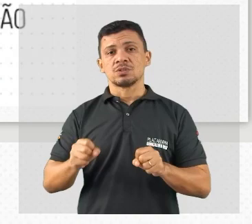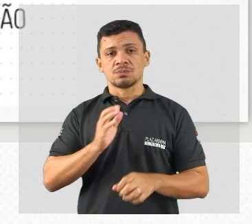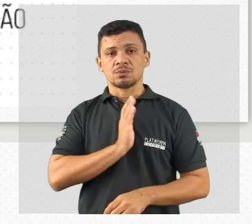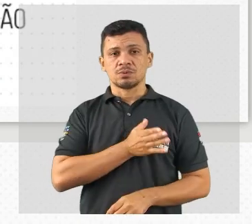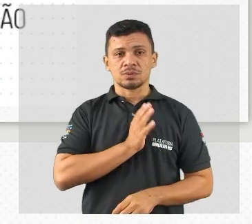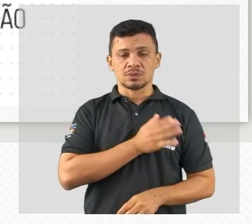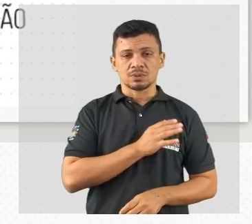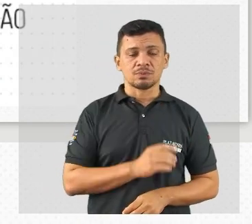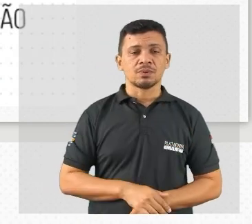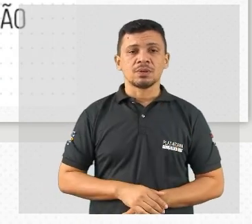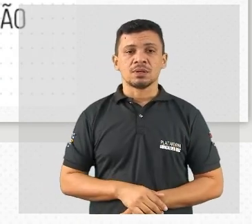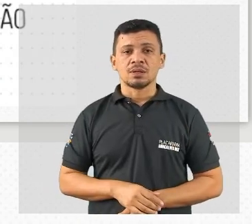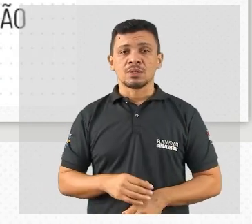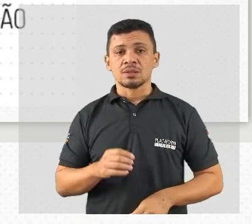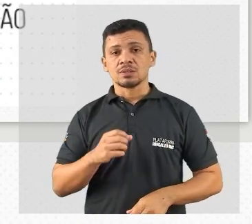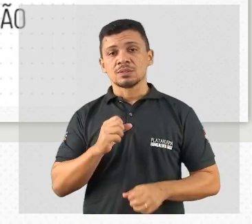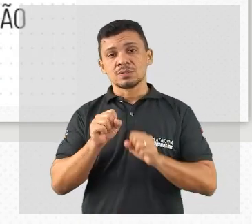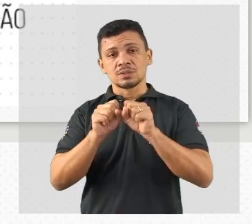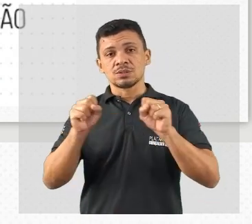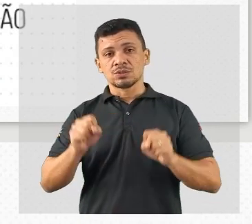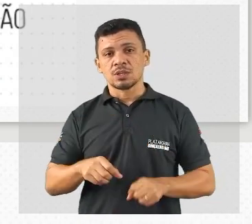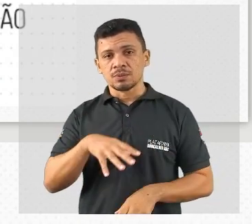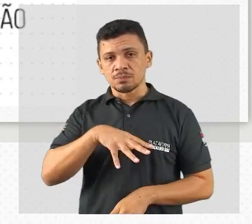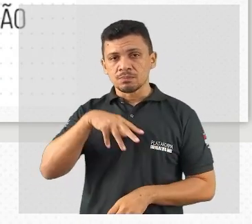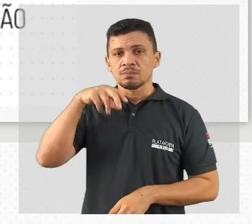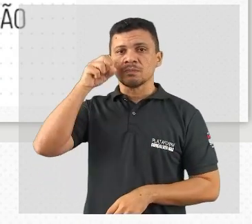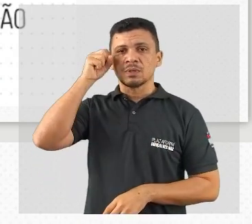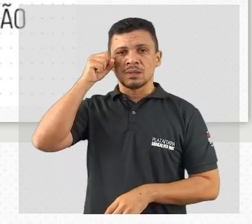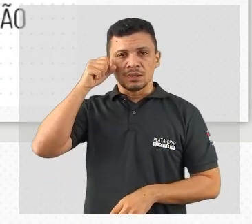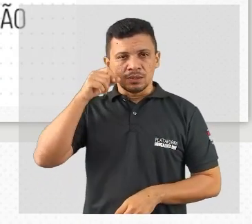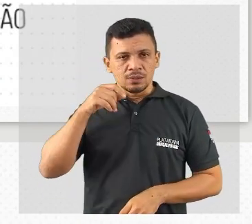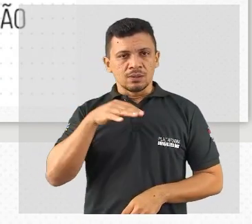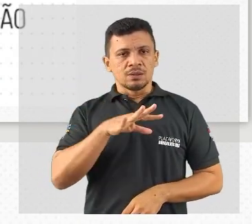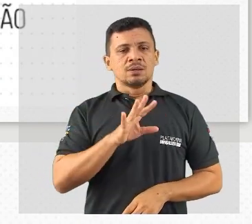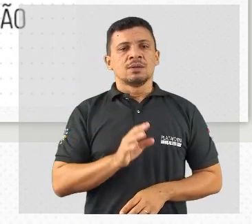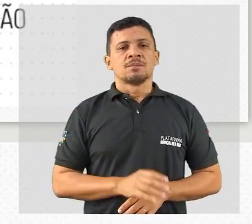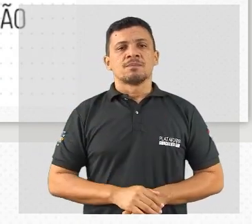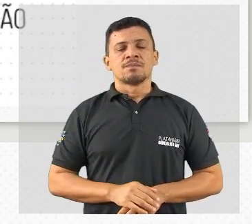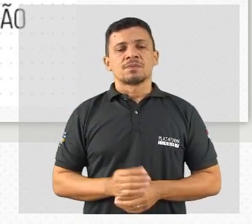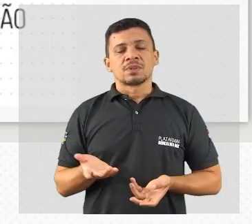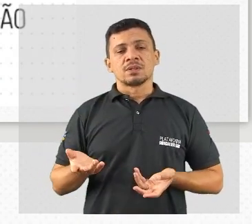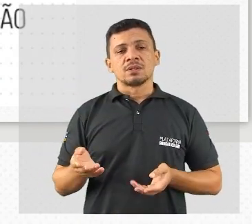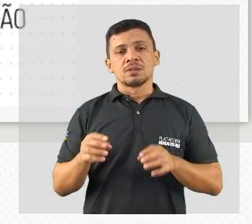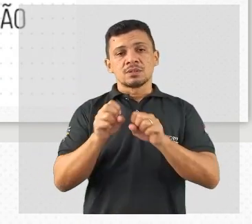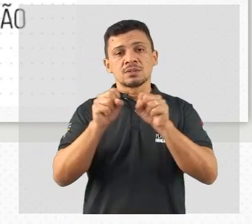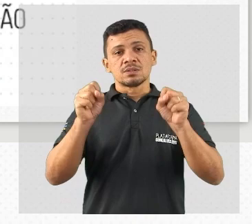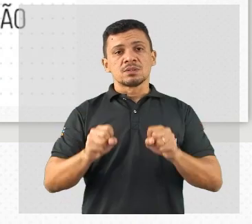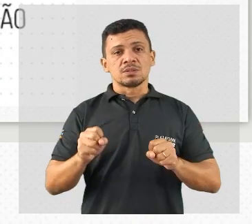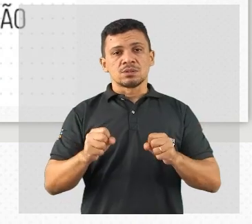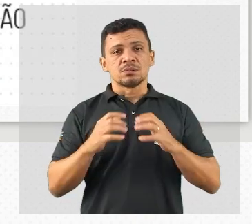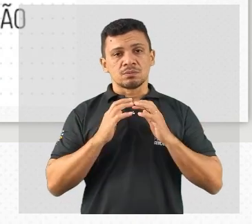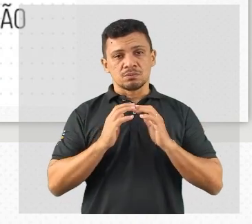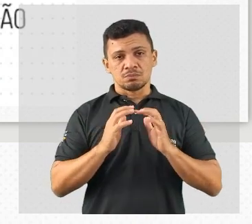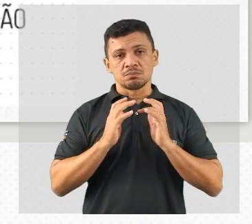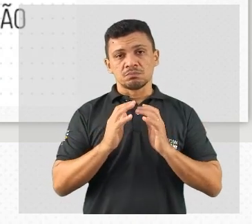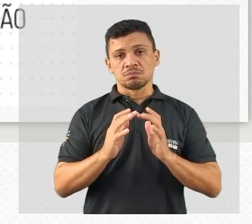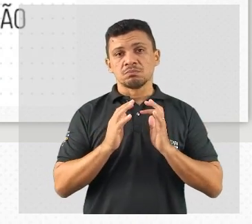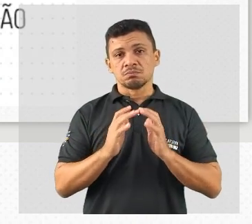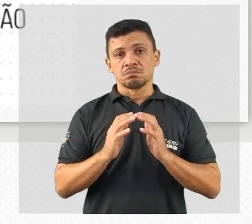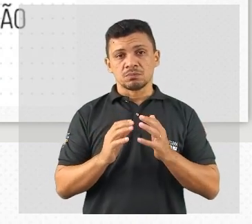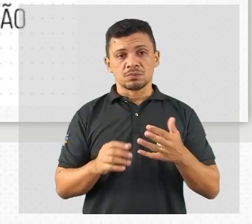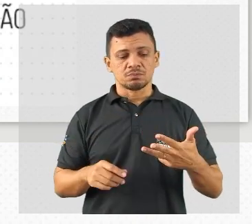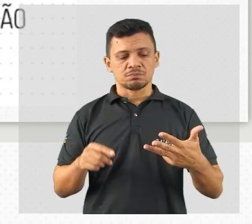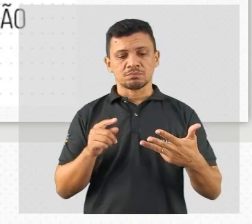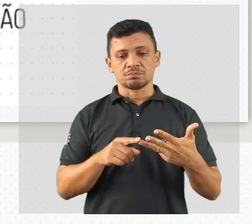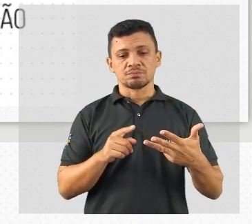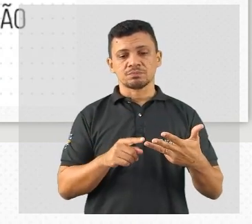o sistema respiratório, o sistema neurológico. Então, dependendo da união desses órgãos, a gente vai ter a